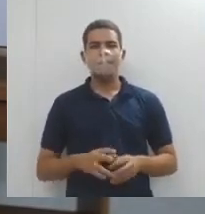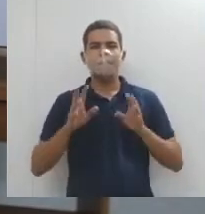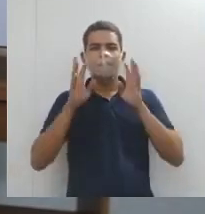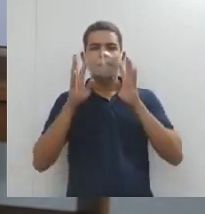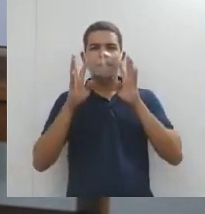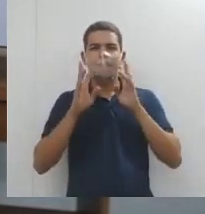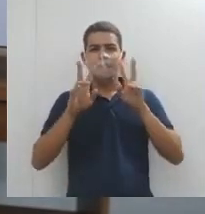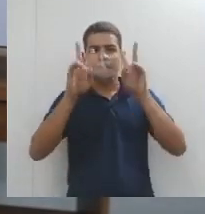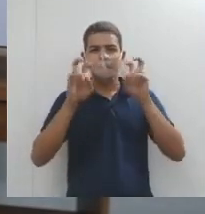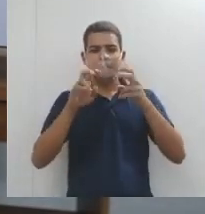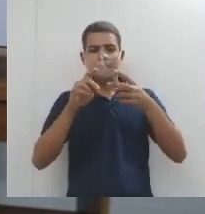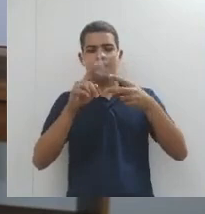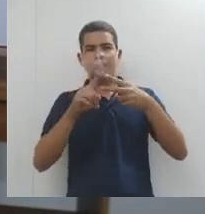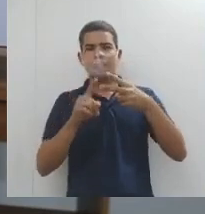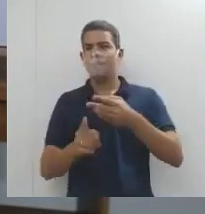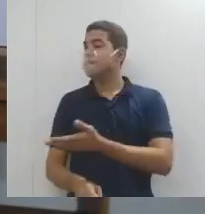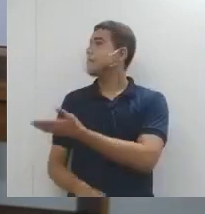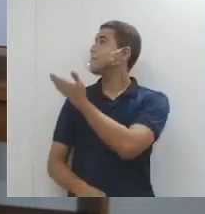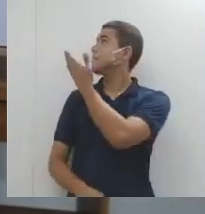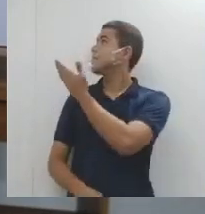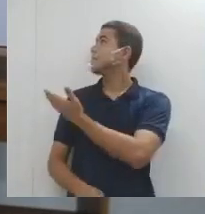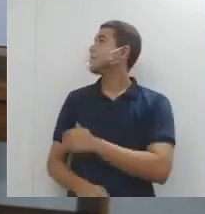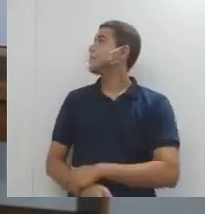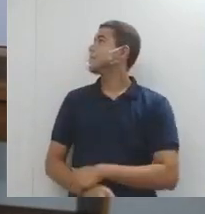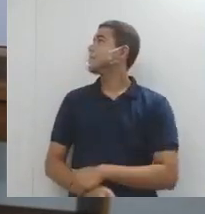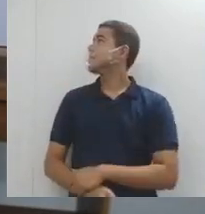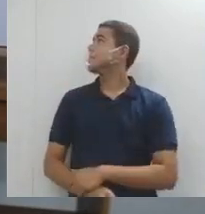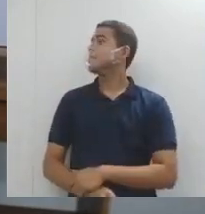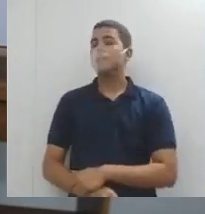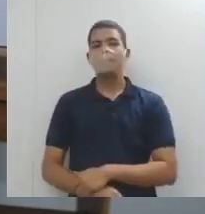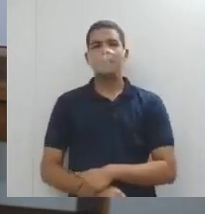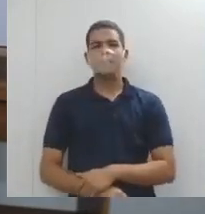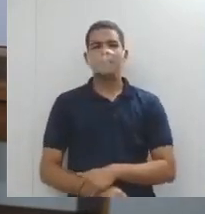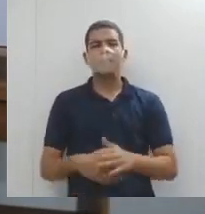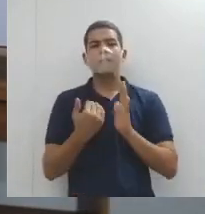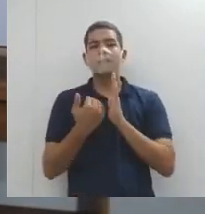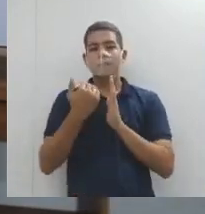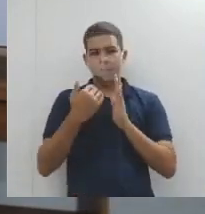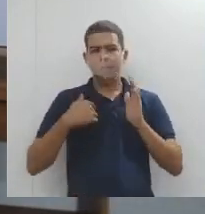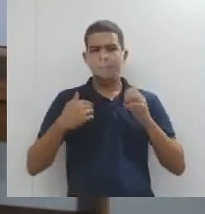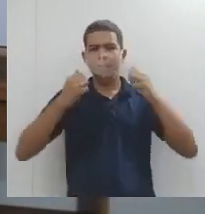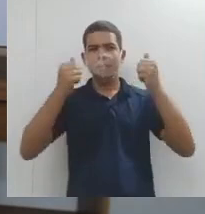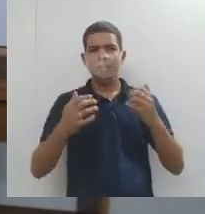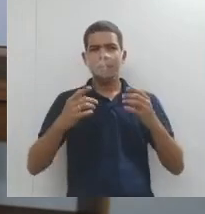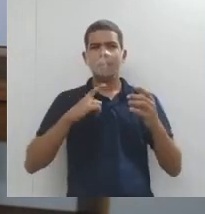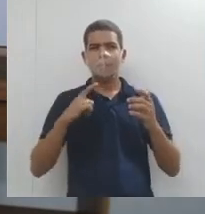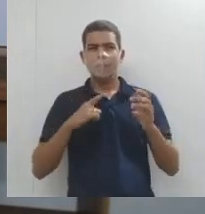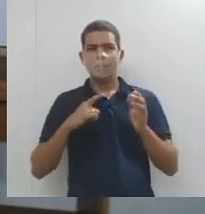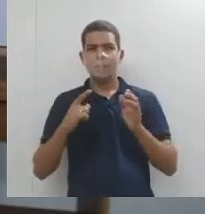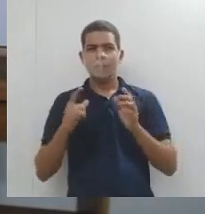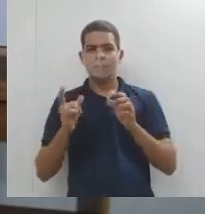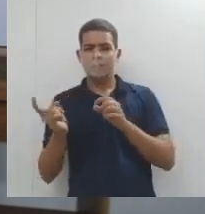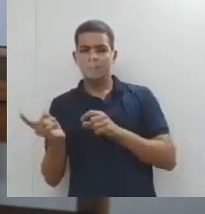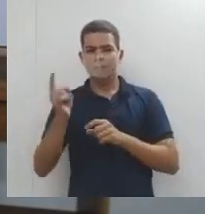nessas duas frases. Além do que eu falei, que é essa